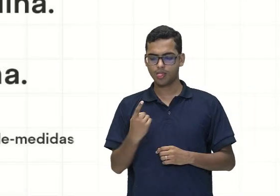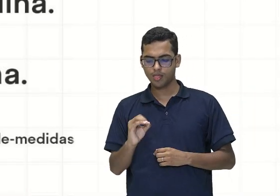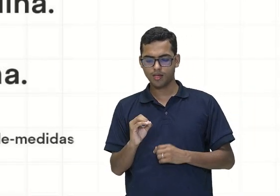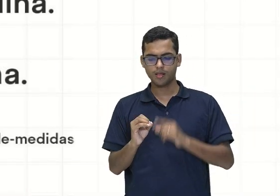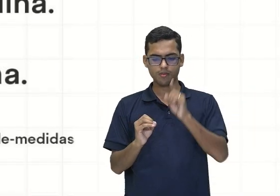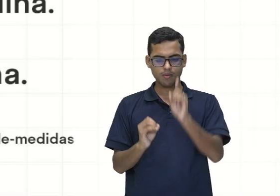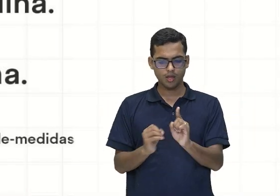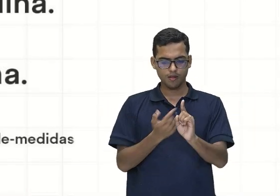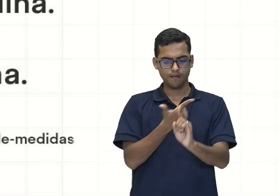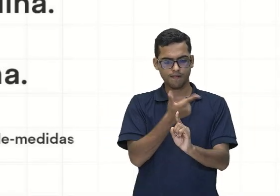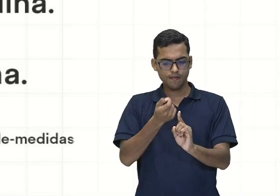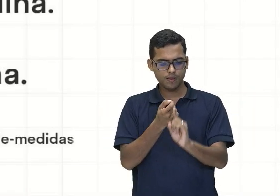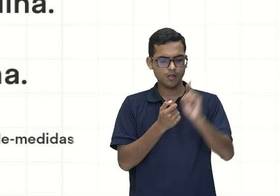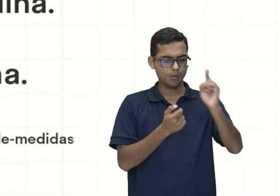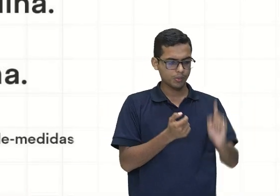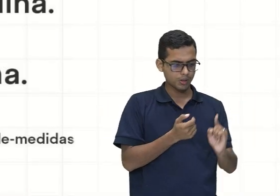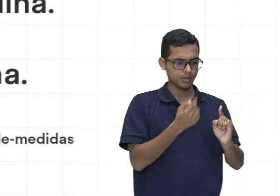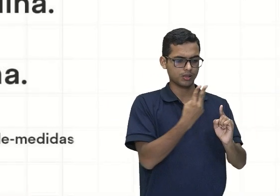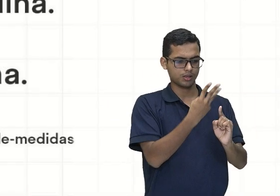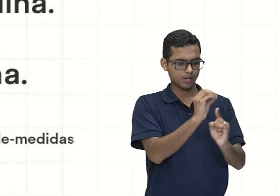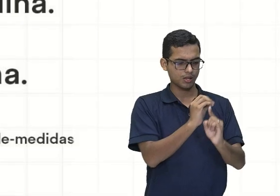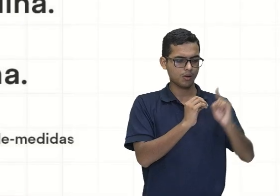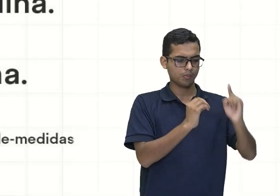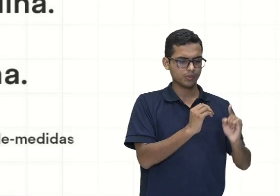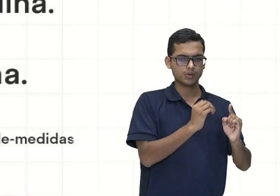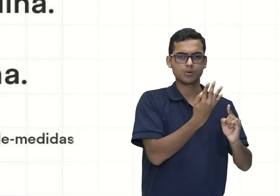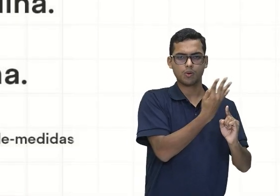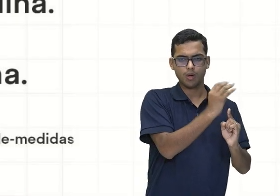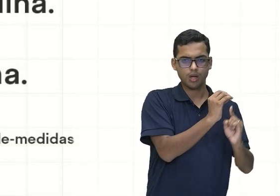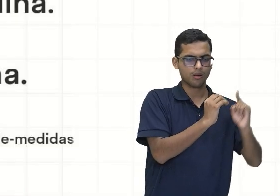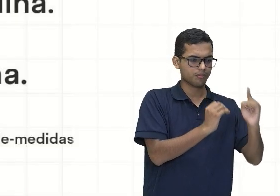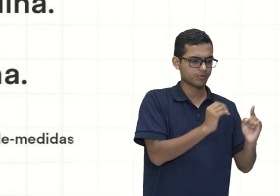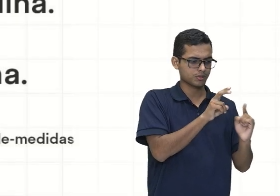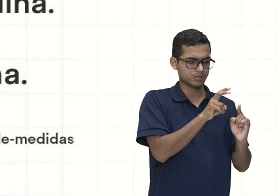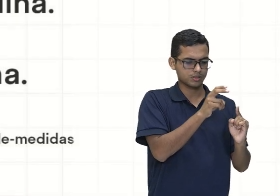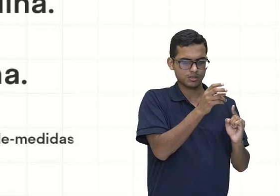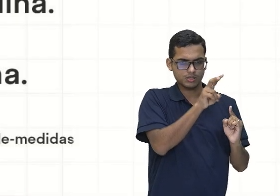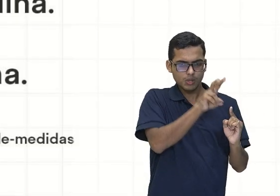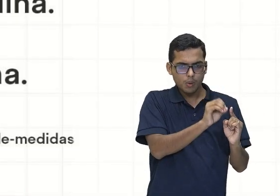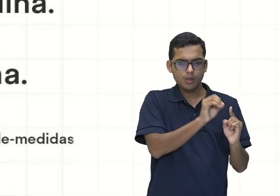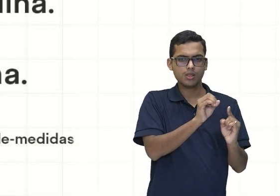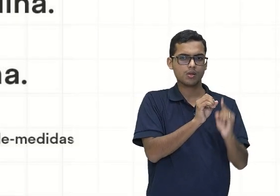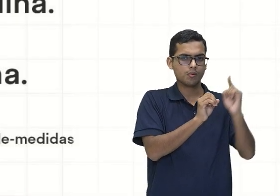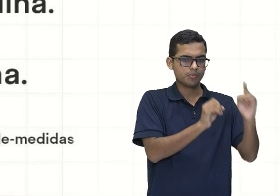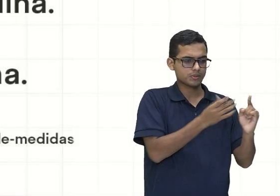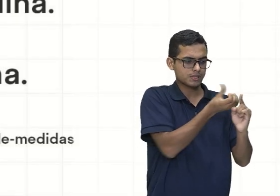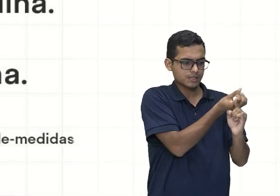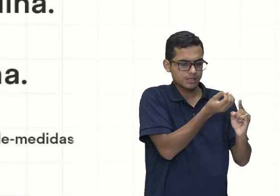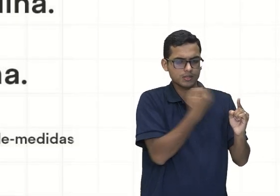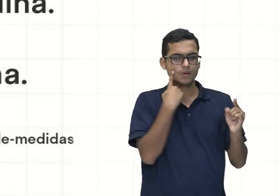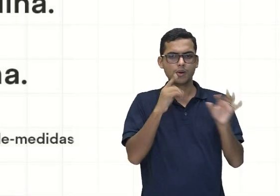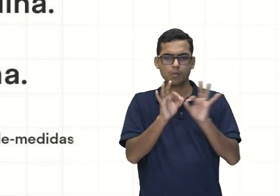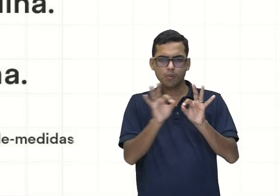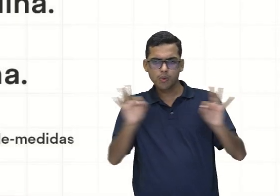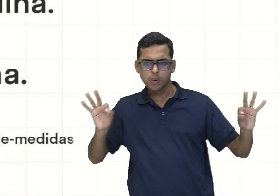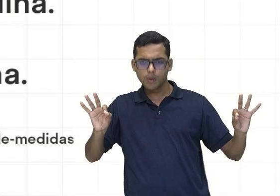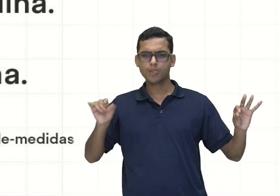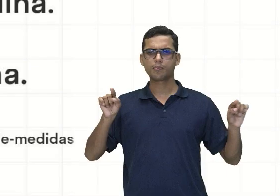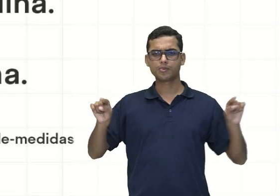fica o 30, aqui fica o 40, aqui fica o